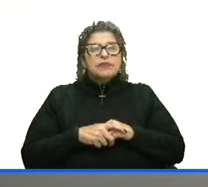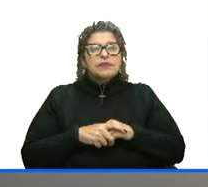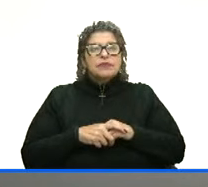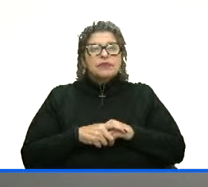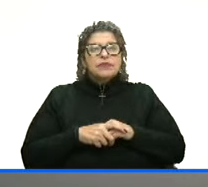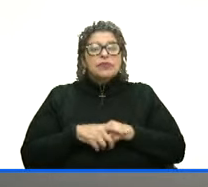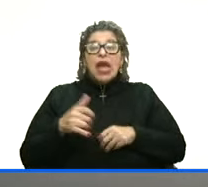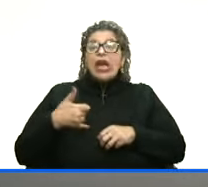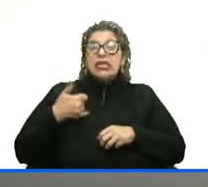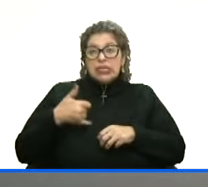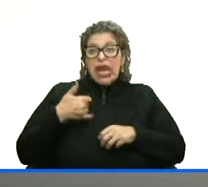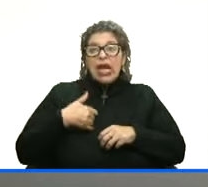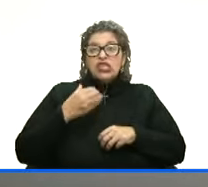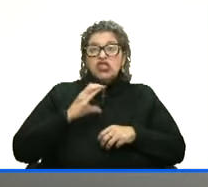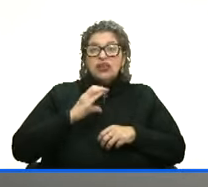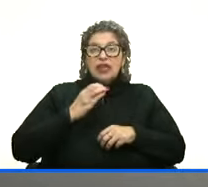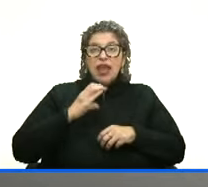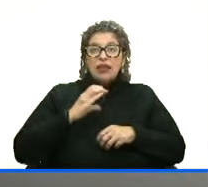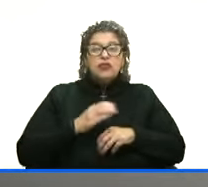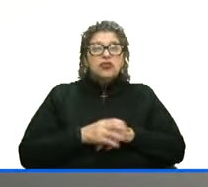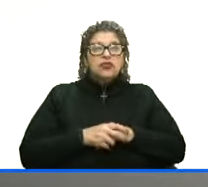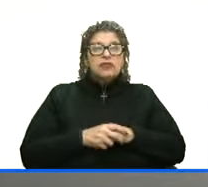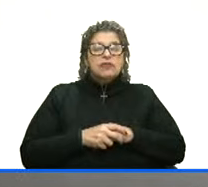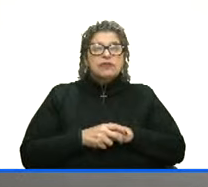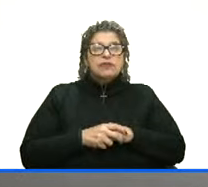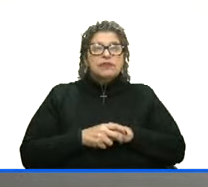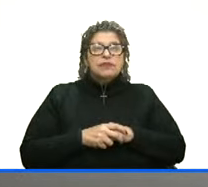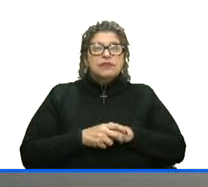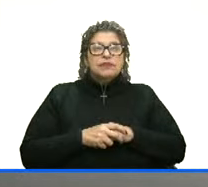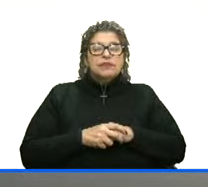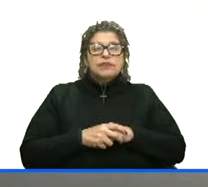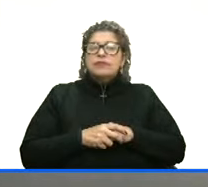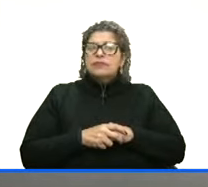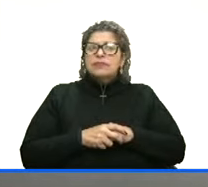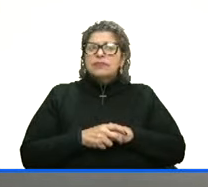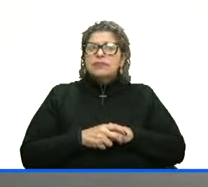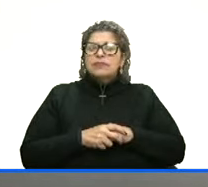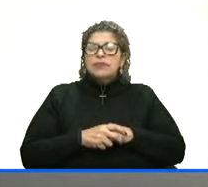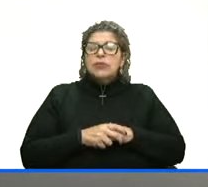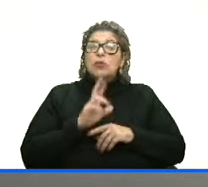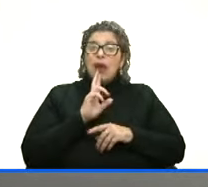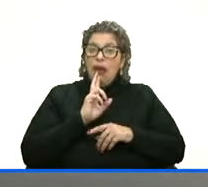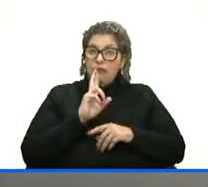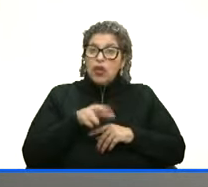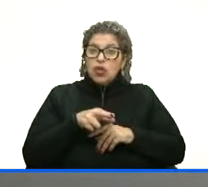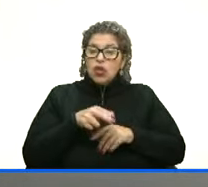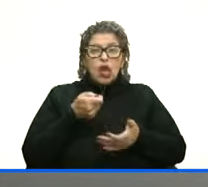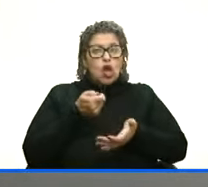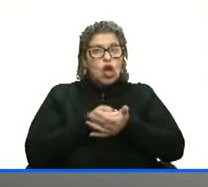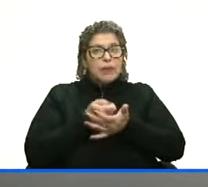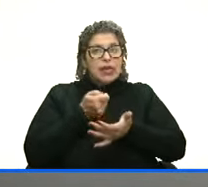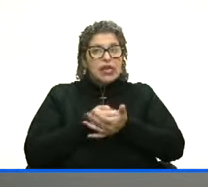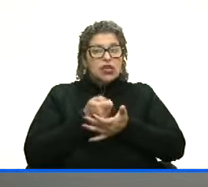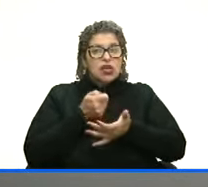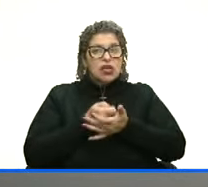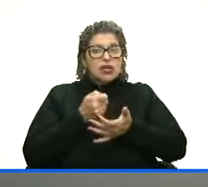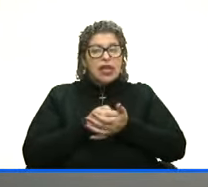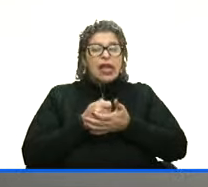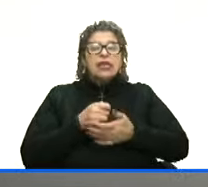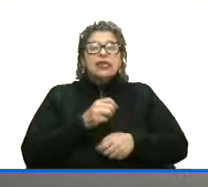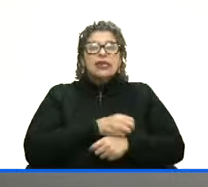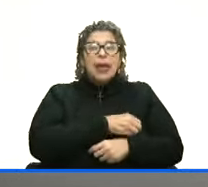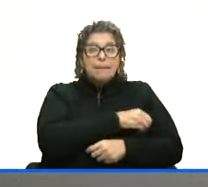da faixa etária creche, né? Uma deu-se em razão da obrigatoriedade da